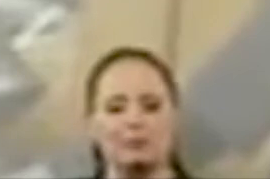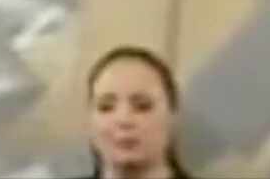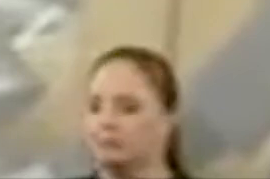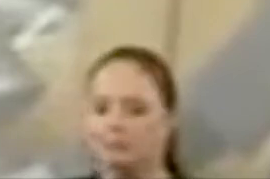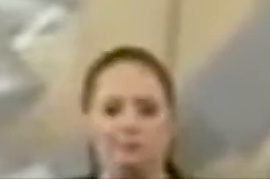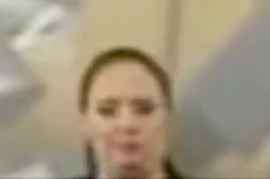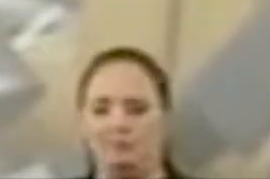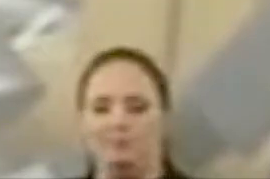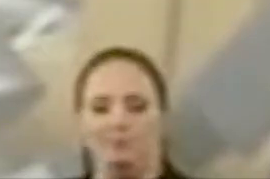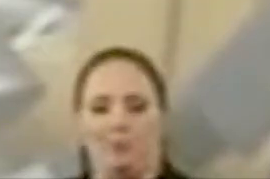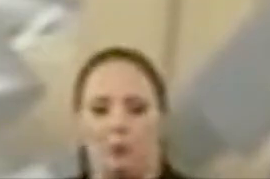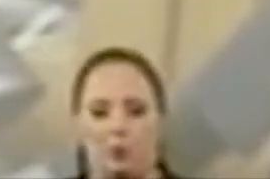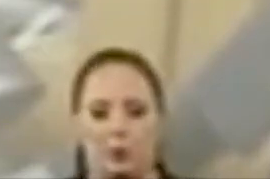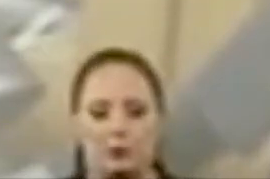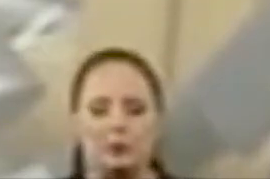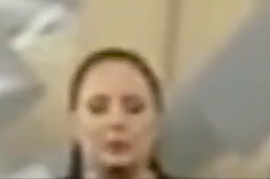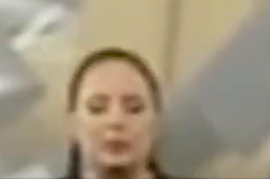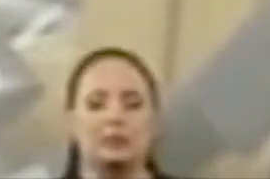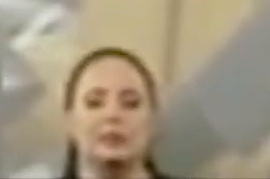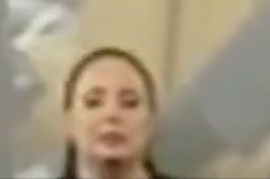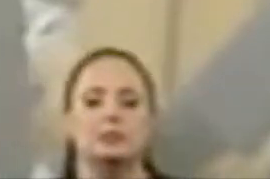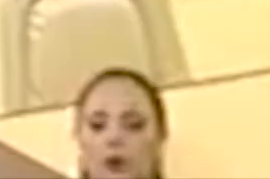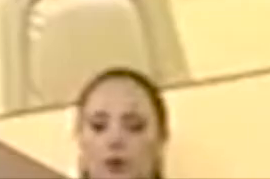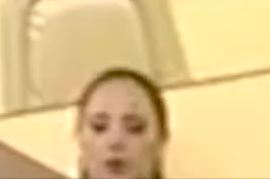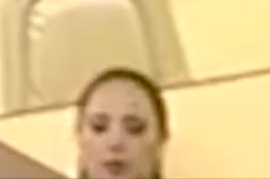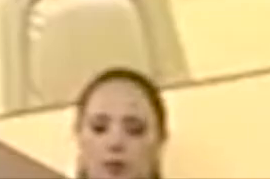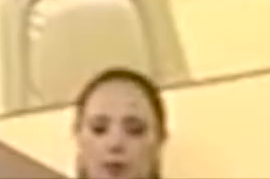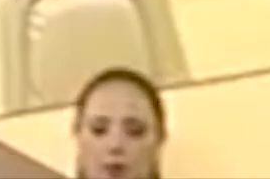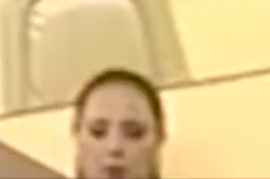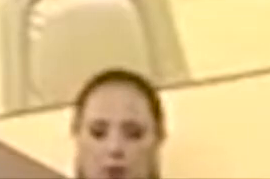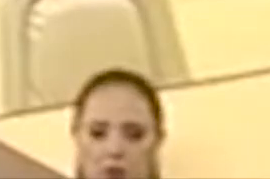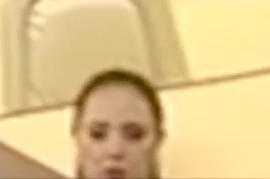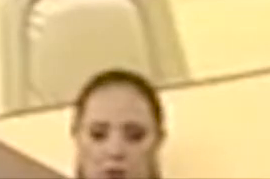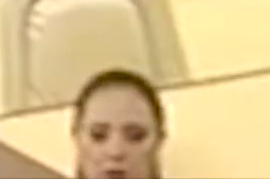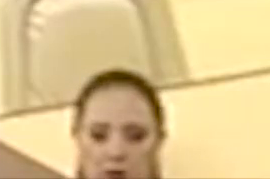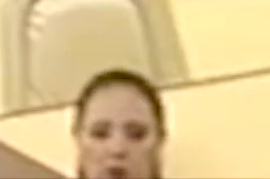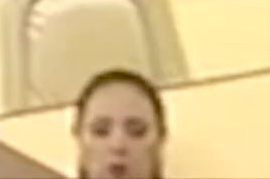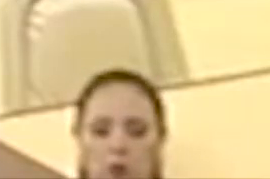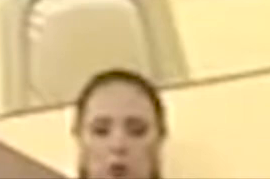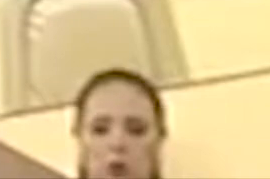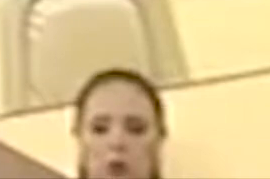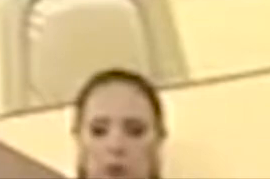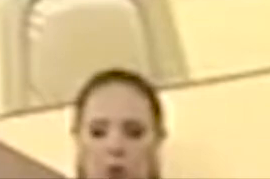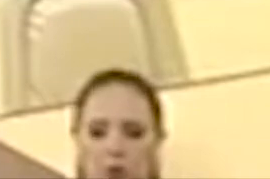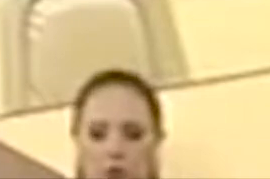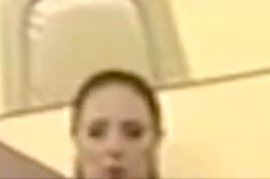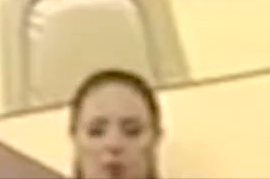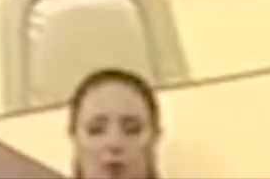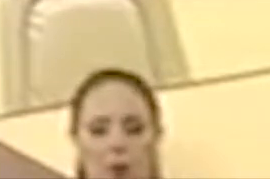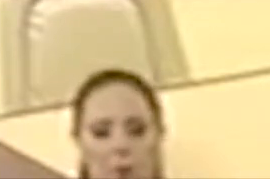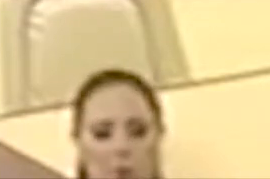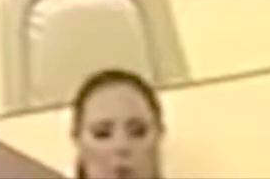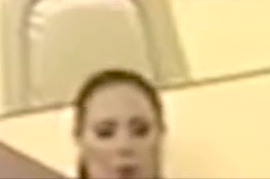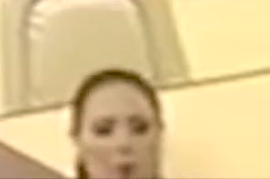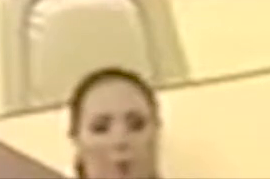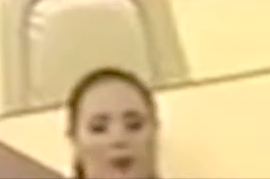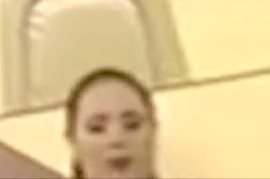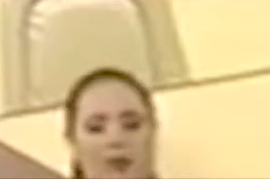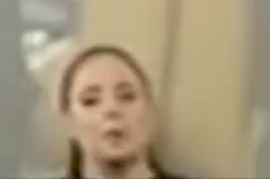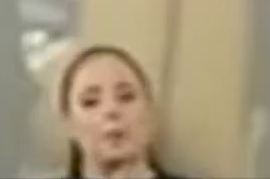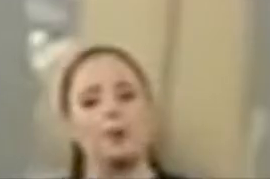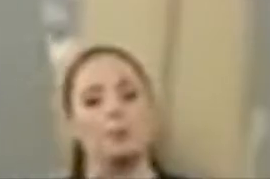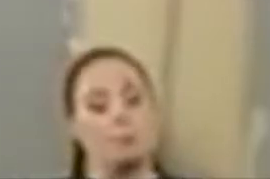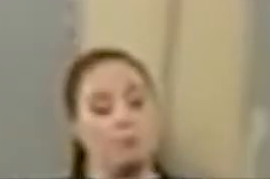nacional da Ordem, Marcos Vinícius Furtado Coelho, representou a instituição no caso e fez sustentação no plenário do